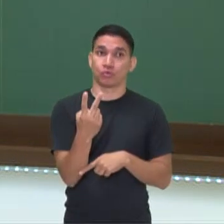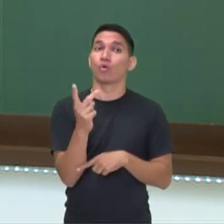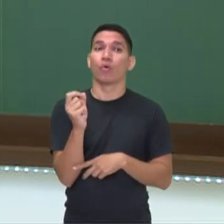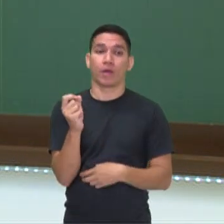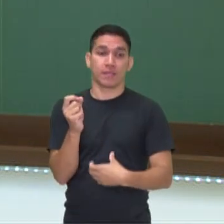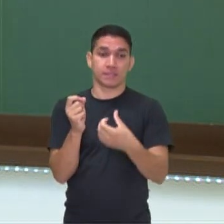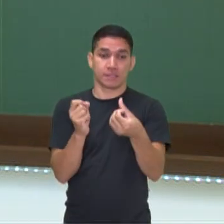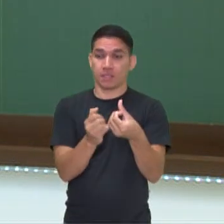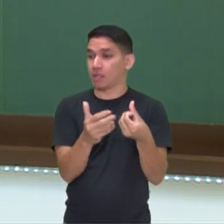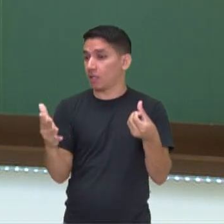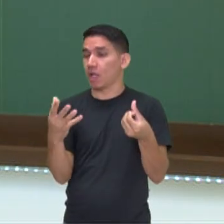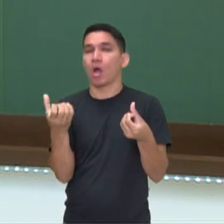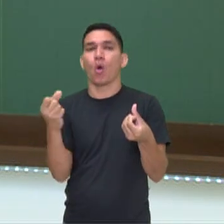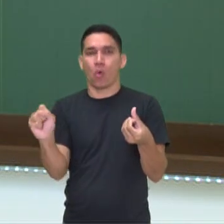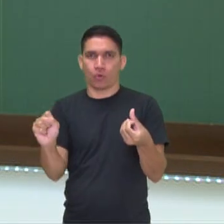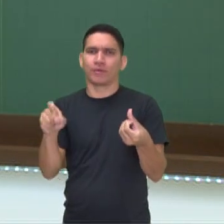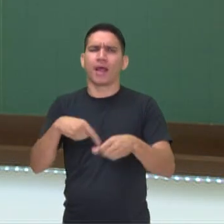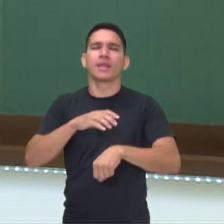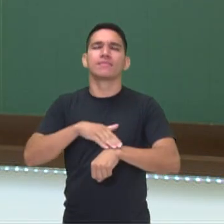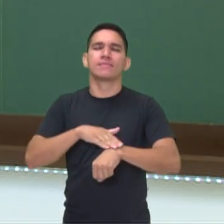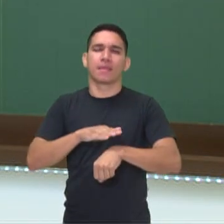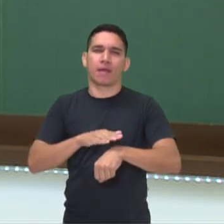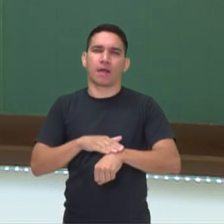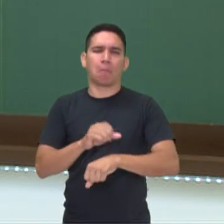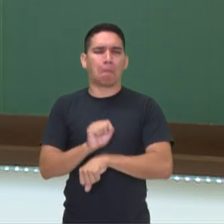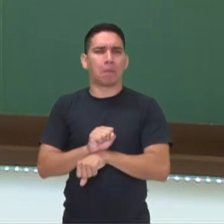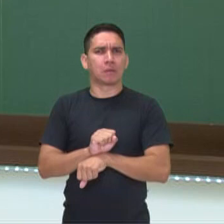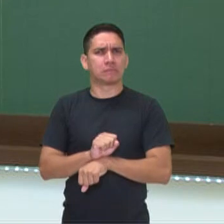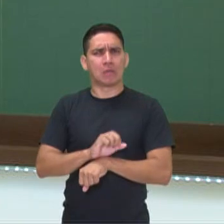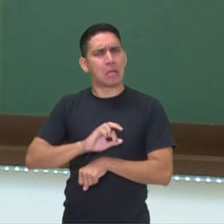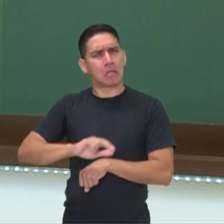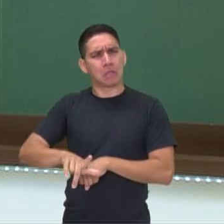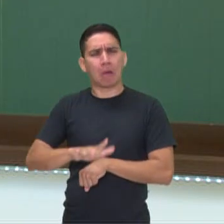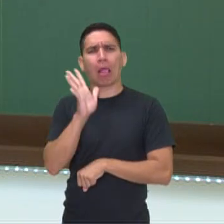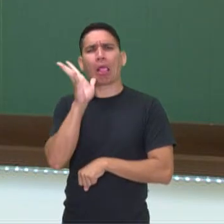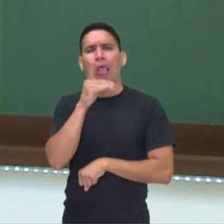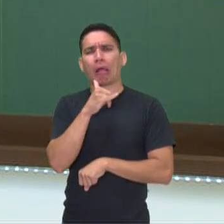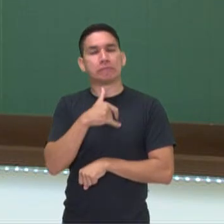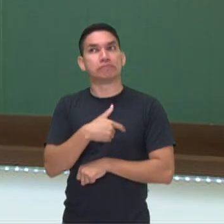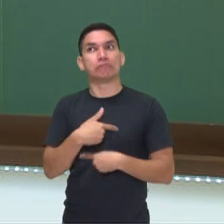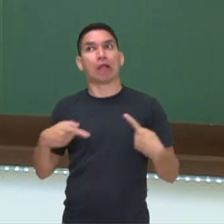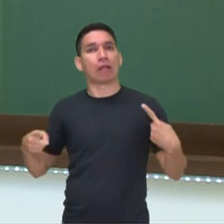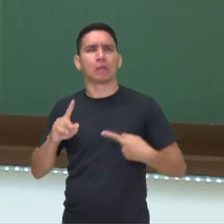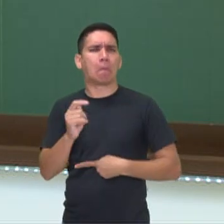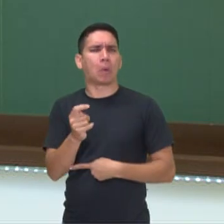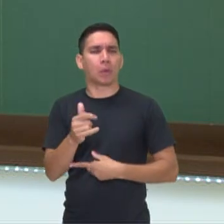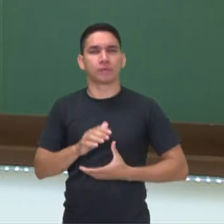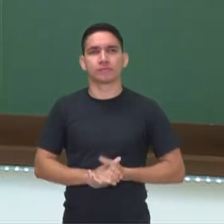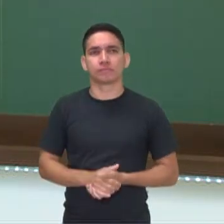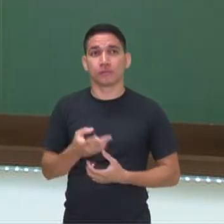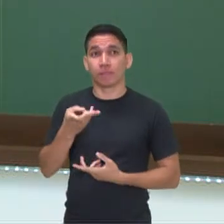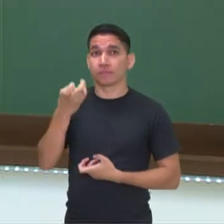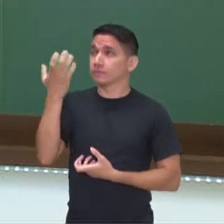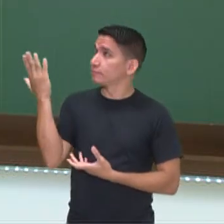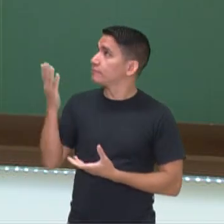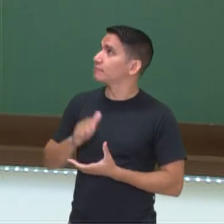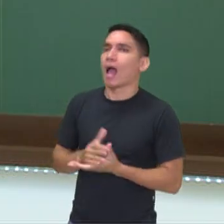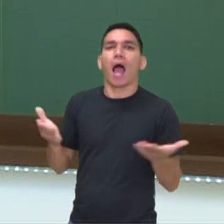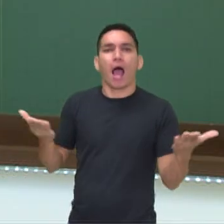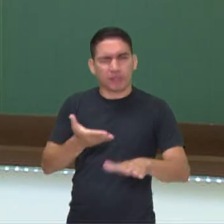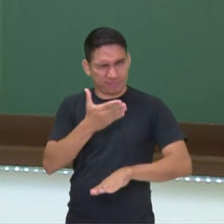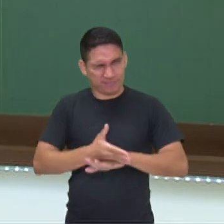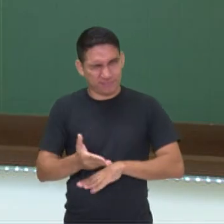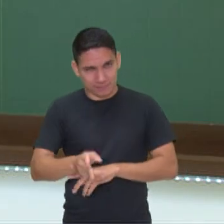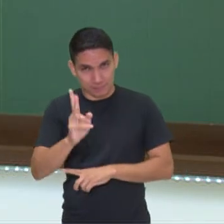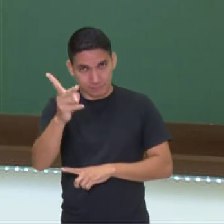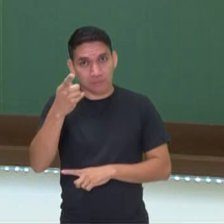a 8 ali, tempinho de 2 minutos paradinho. Até que não foi tanto, né, gente? Foi um pouquinho só, olha só. Veja bem. Então, vamos praticar mais um